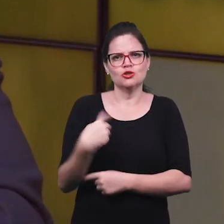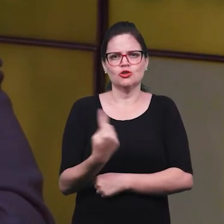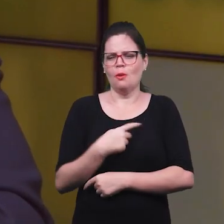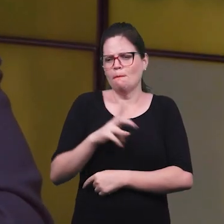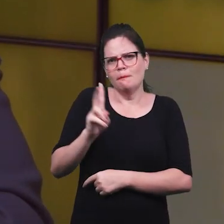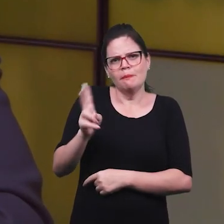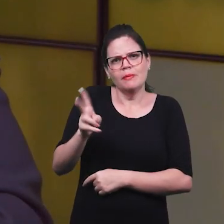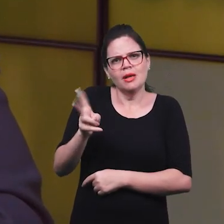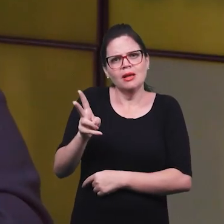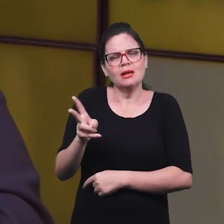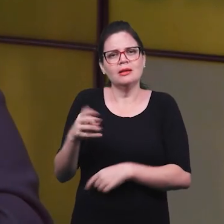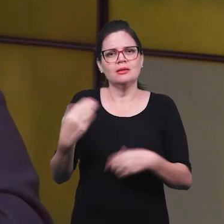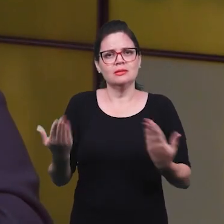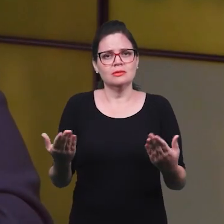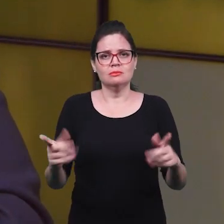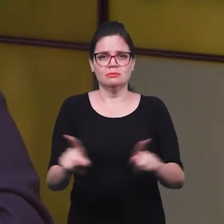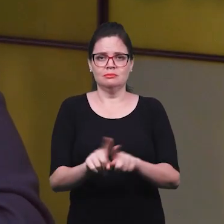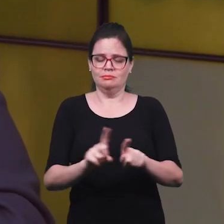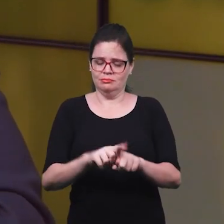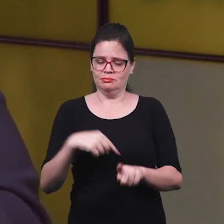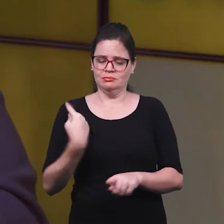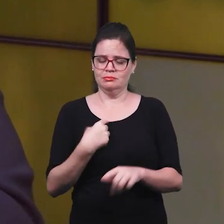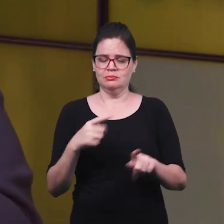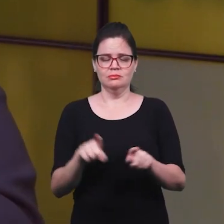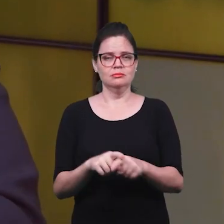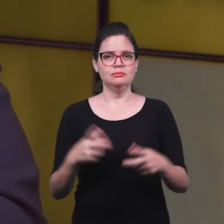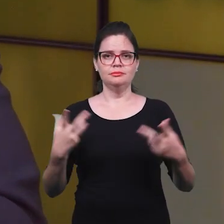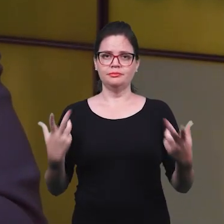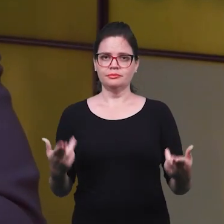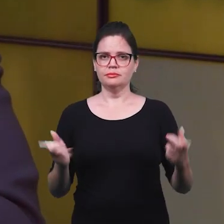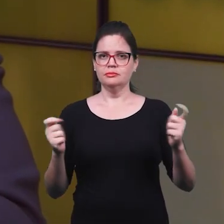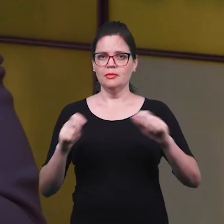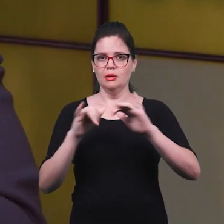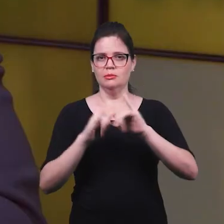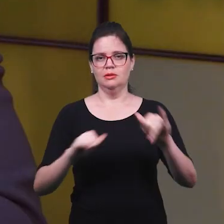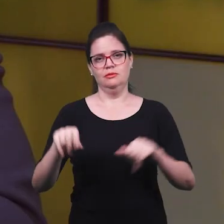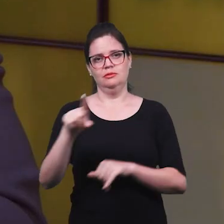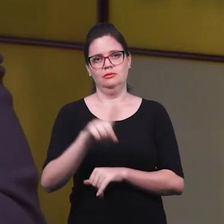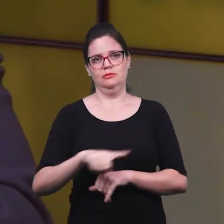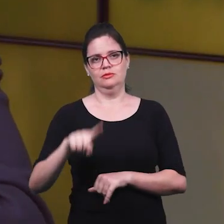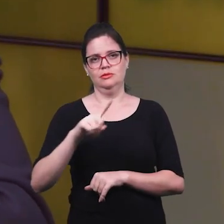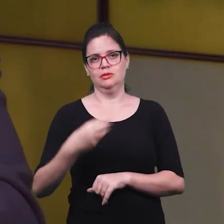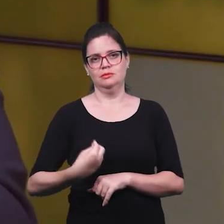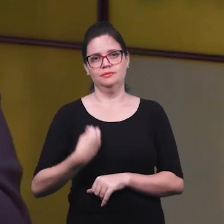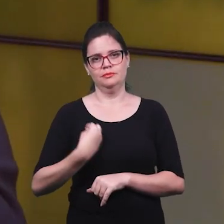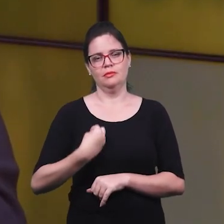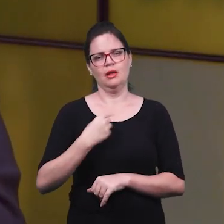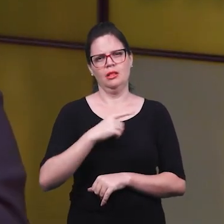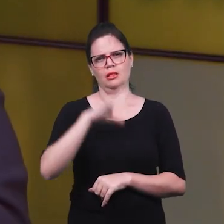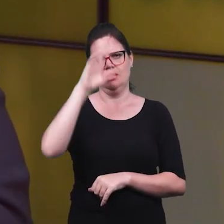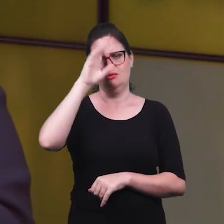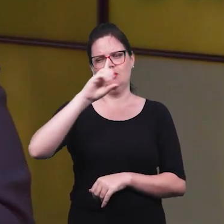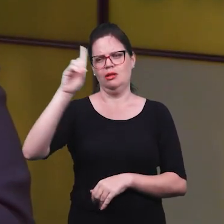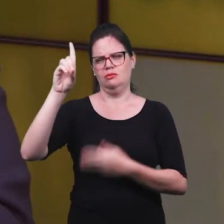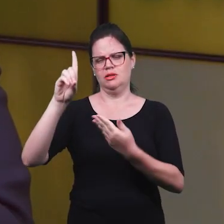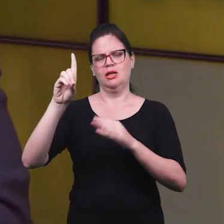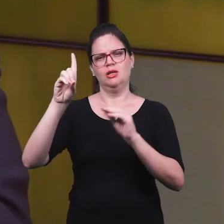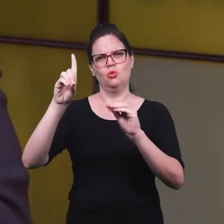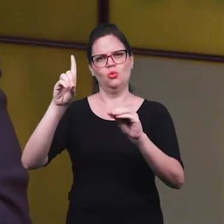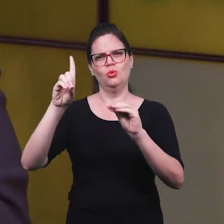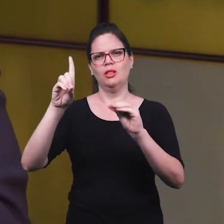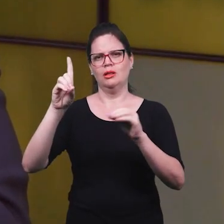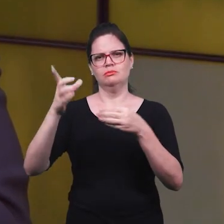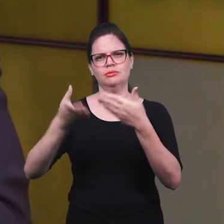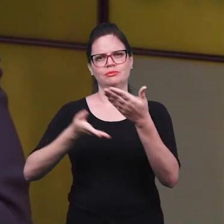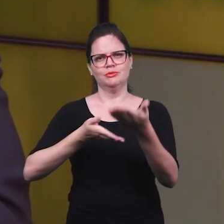Então, hoje também nós podemos dizer isso para aqueles que estão conosco participando. Há um Senhor que cuida das nossas vidas. Há um